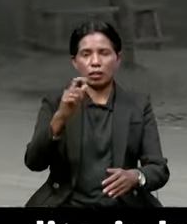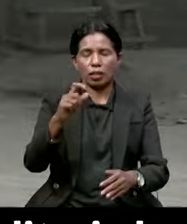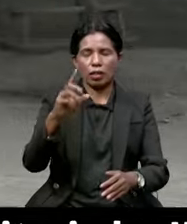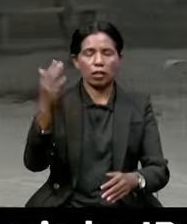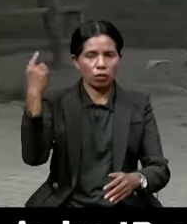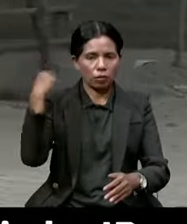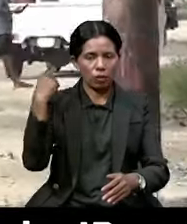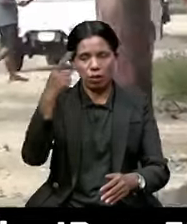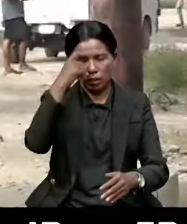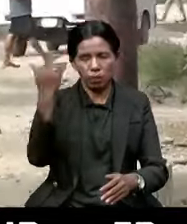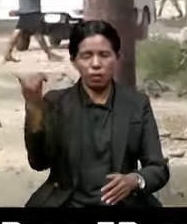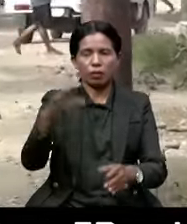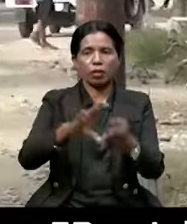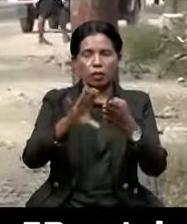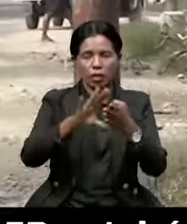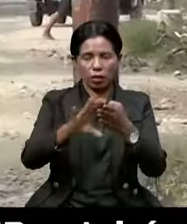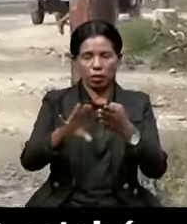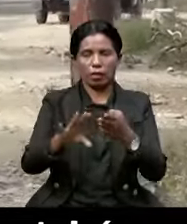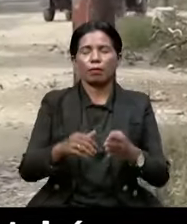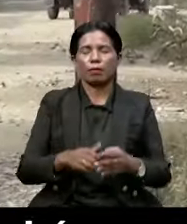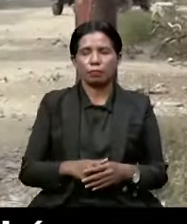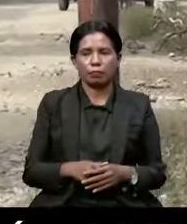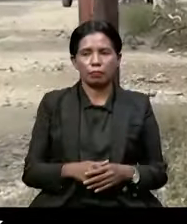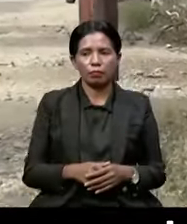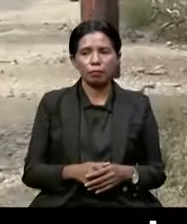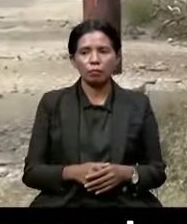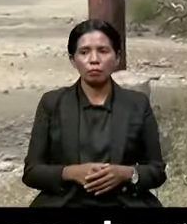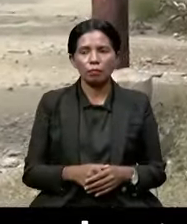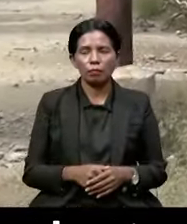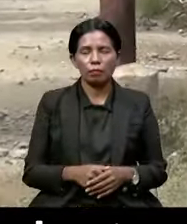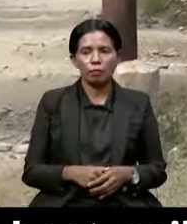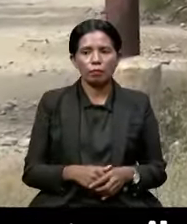tamba sira simo na carta notificação. Abraão Mral, Tomás Soares, Giamento.